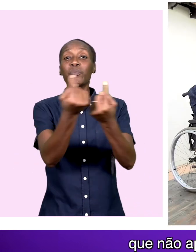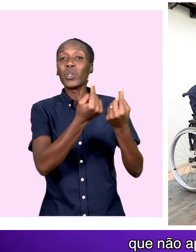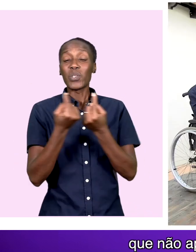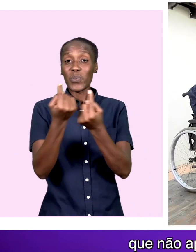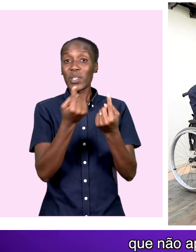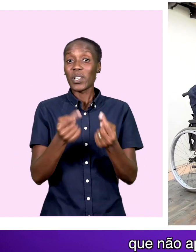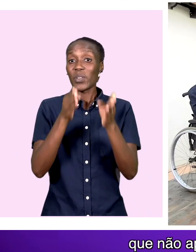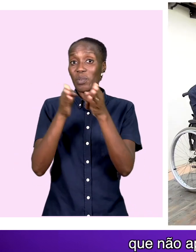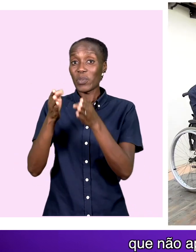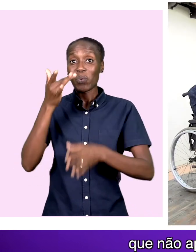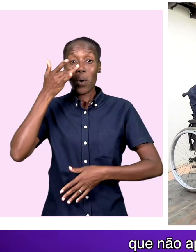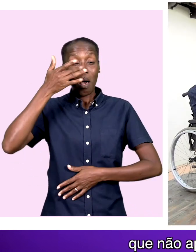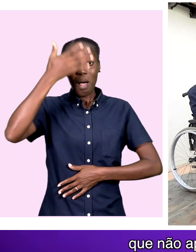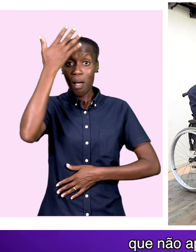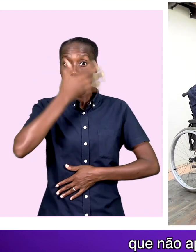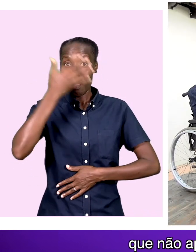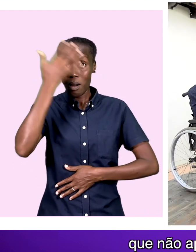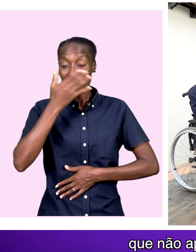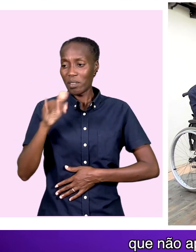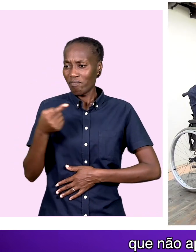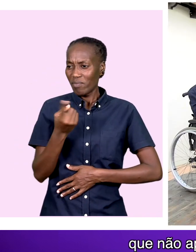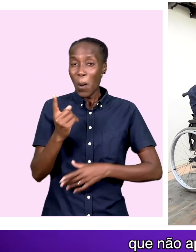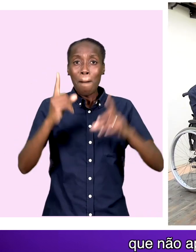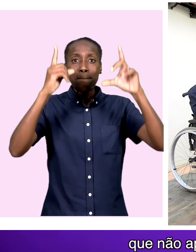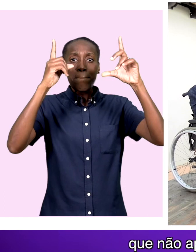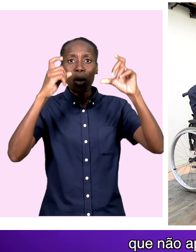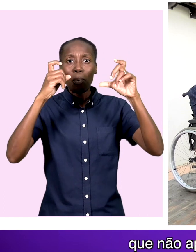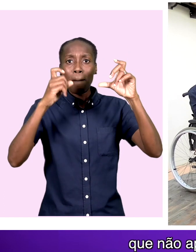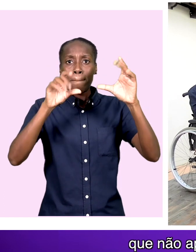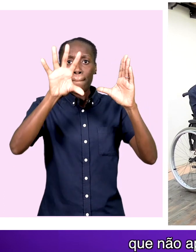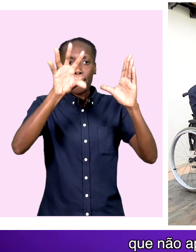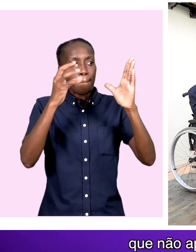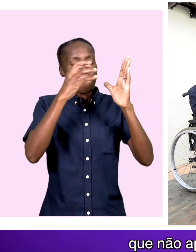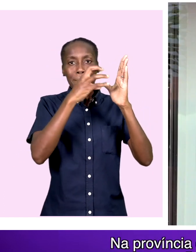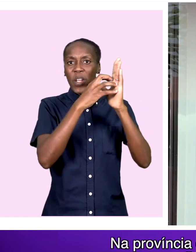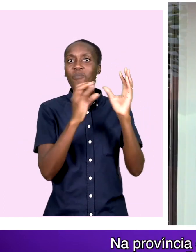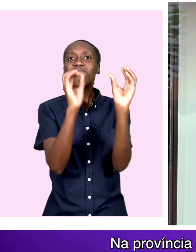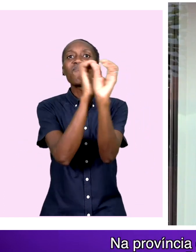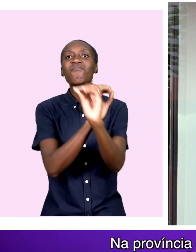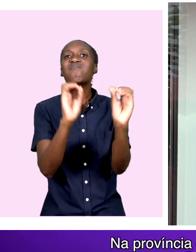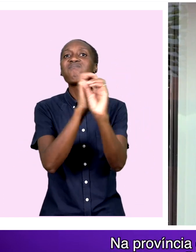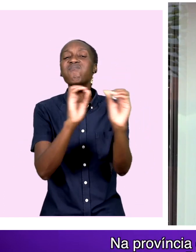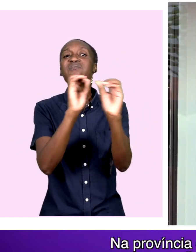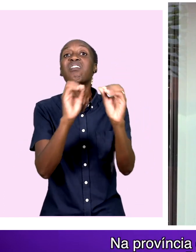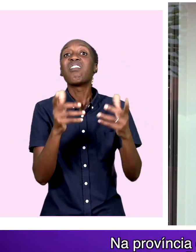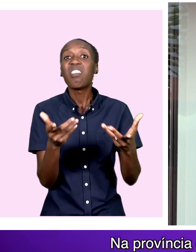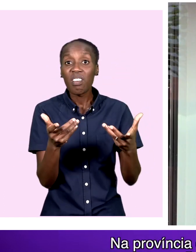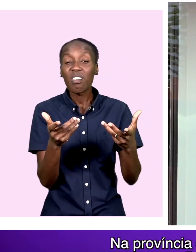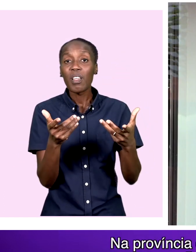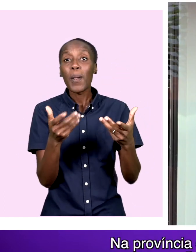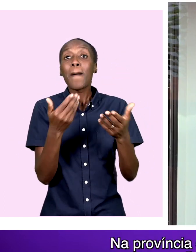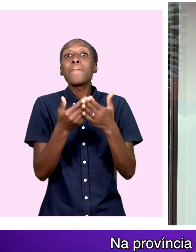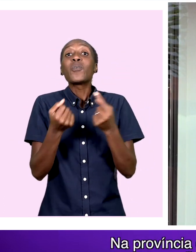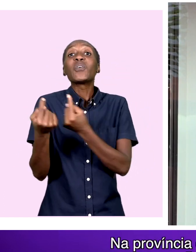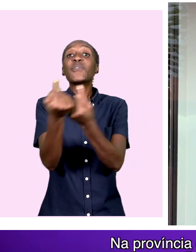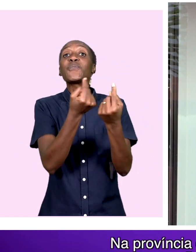fotografias, o que pode ter acontecido e qual é o atual cenário desta situação? Na província de Maputo nós não